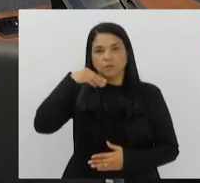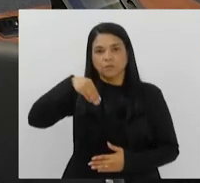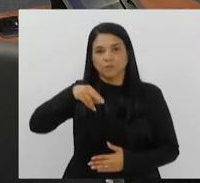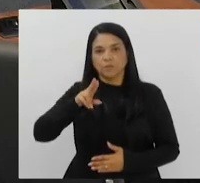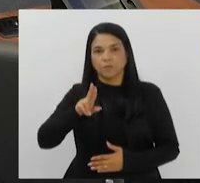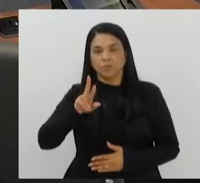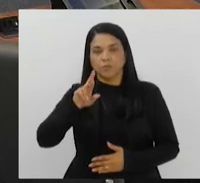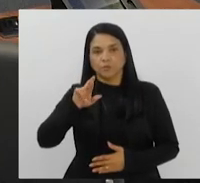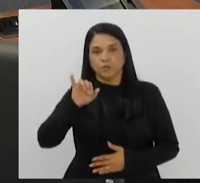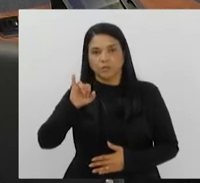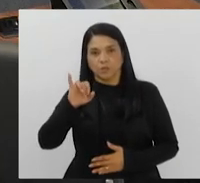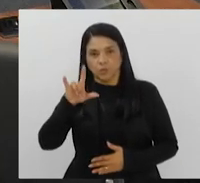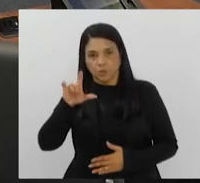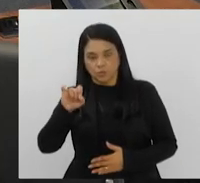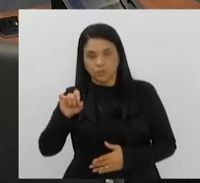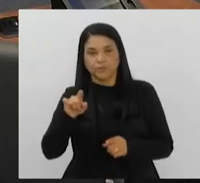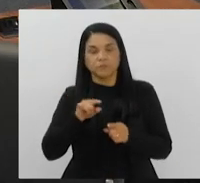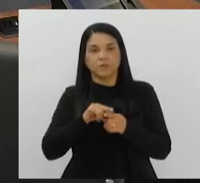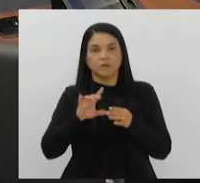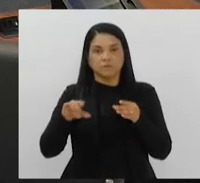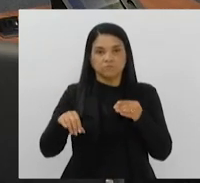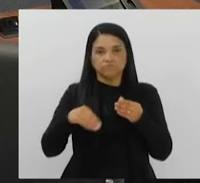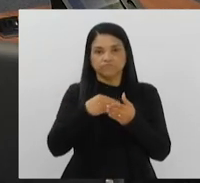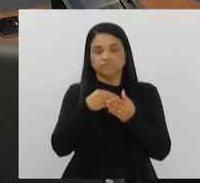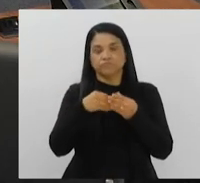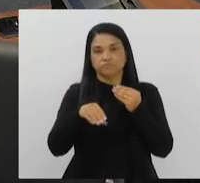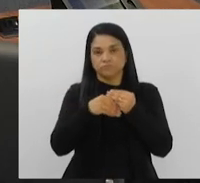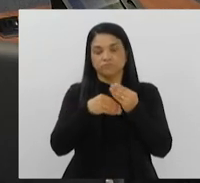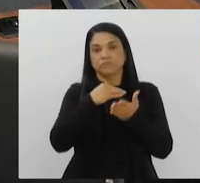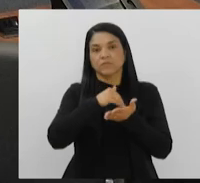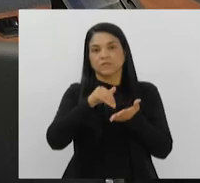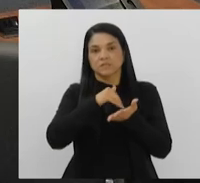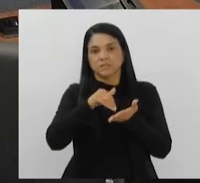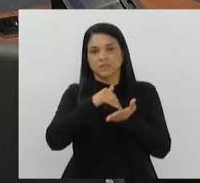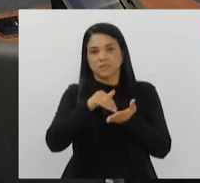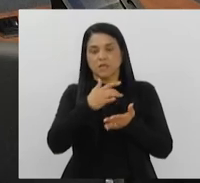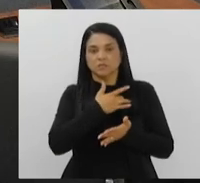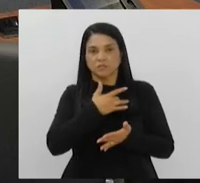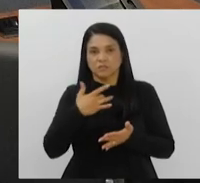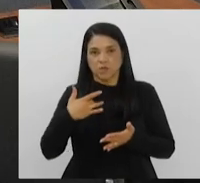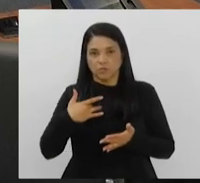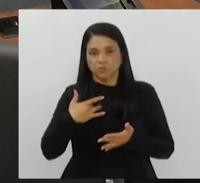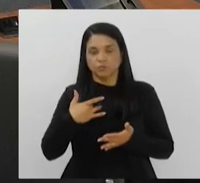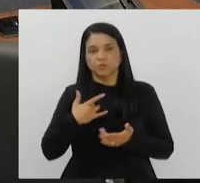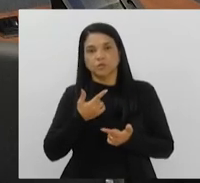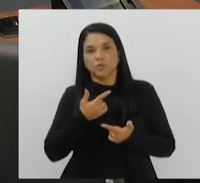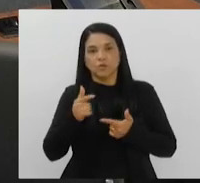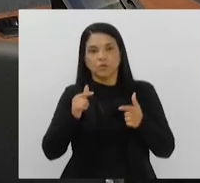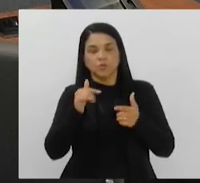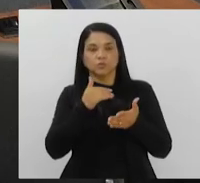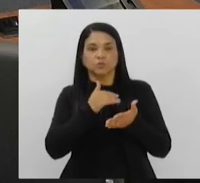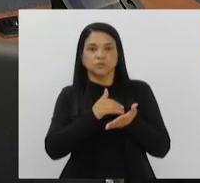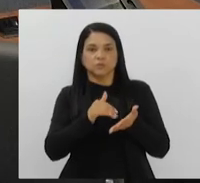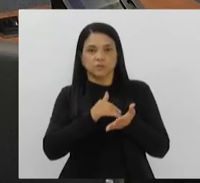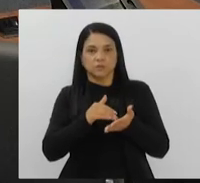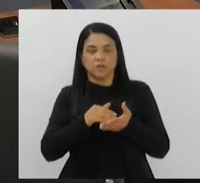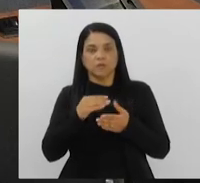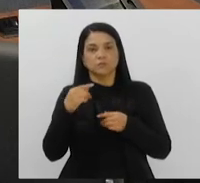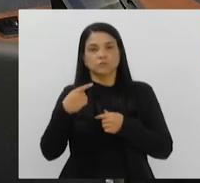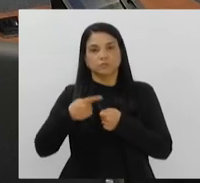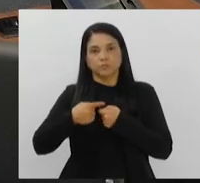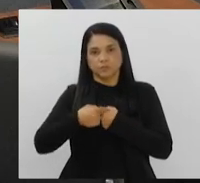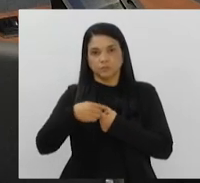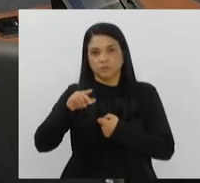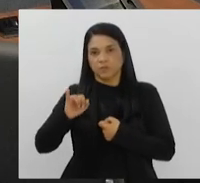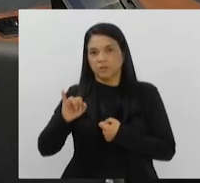Murilo Gouveia e a integrantes de Secretaria de Saúde e outras secretarias do município de Itaperuna, uma vez